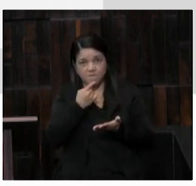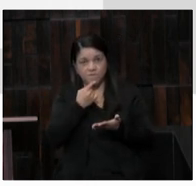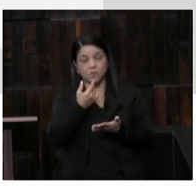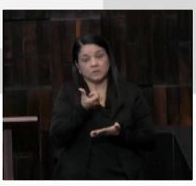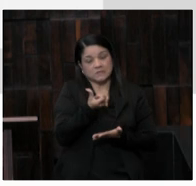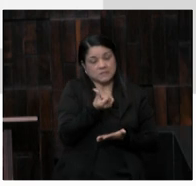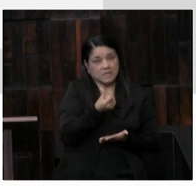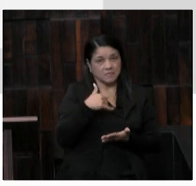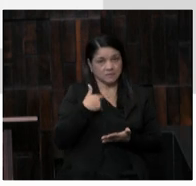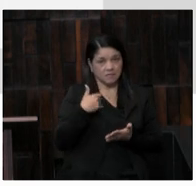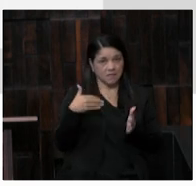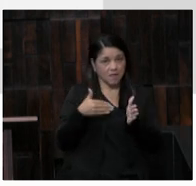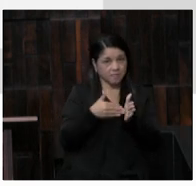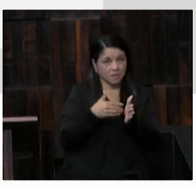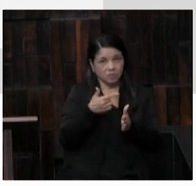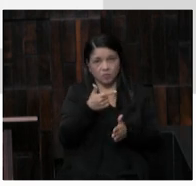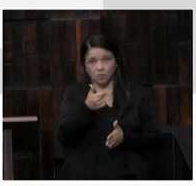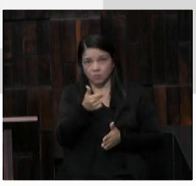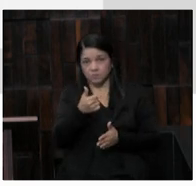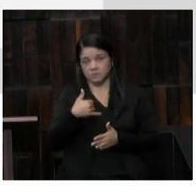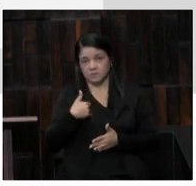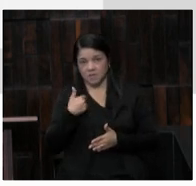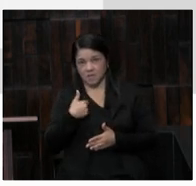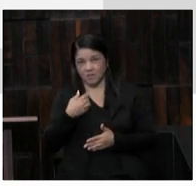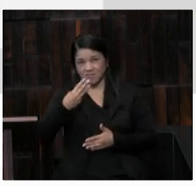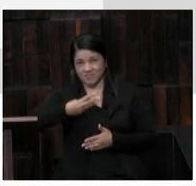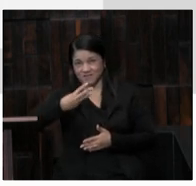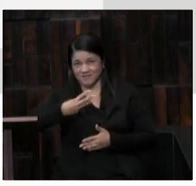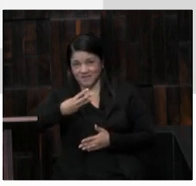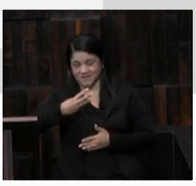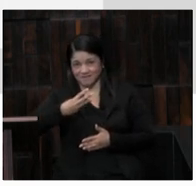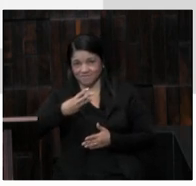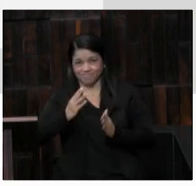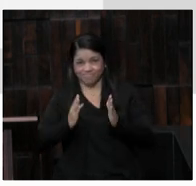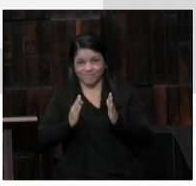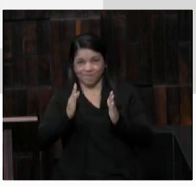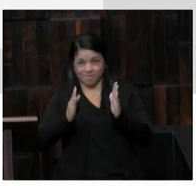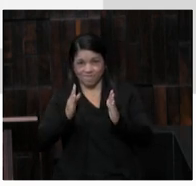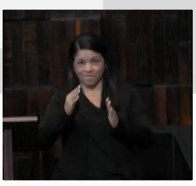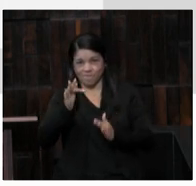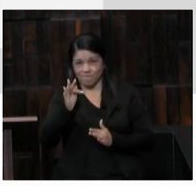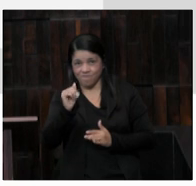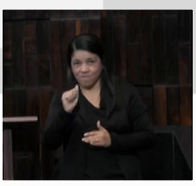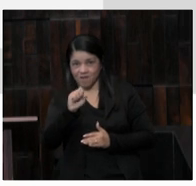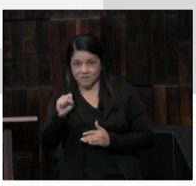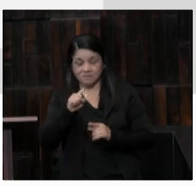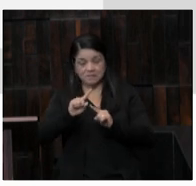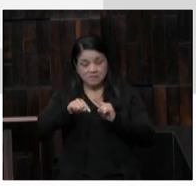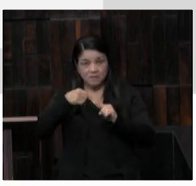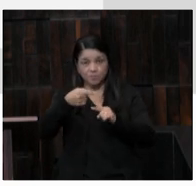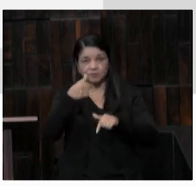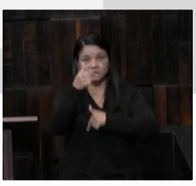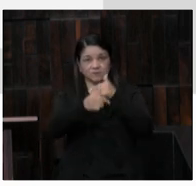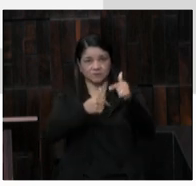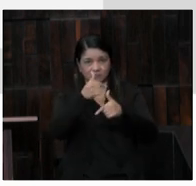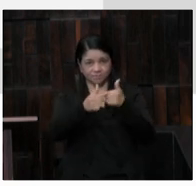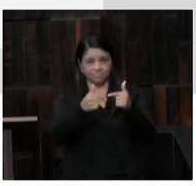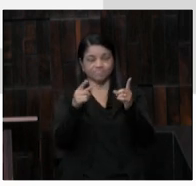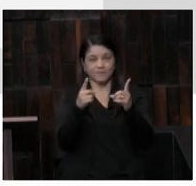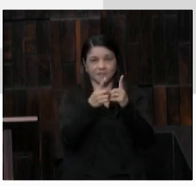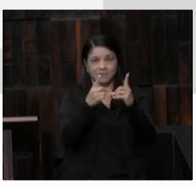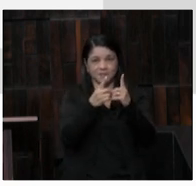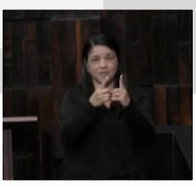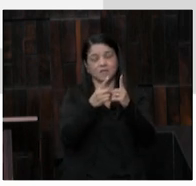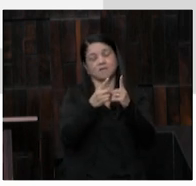6 a 12 anos, que é a terceira infância, e depois a gente pretende transformar isso até num serviço e conseguir atender crianças